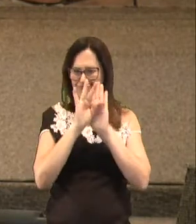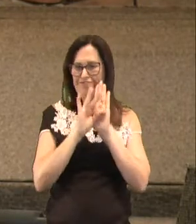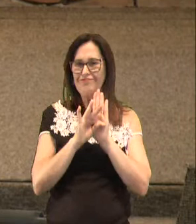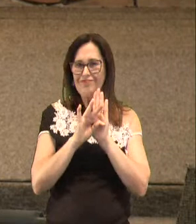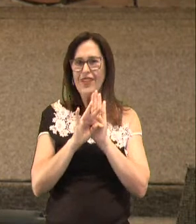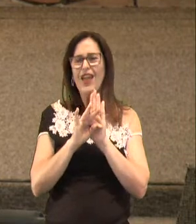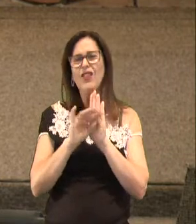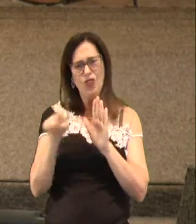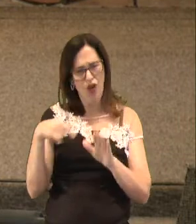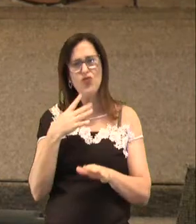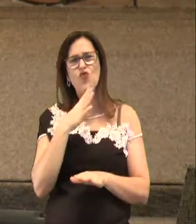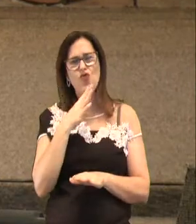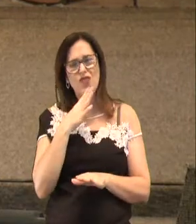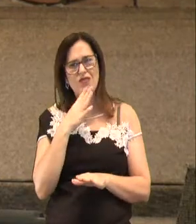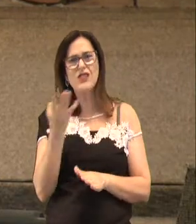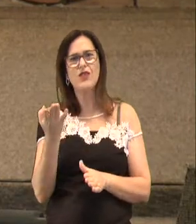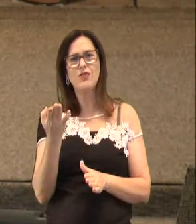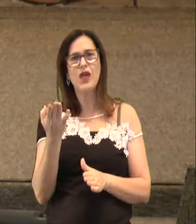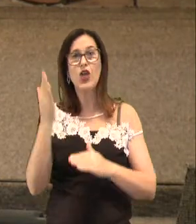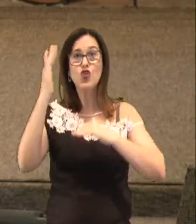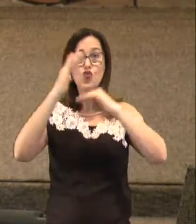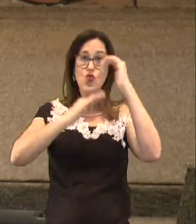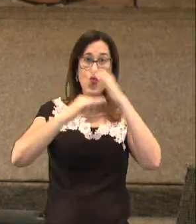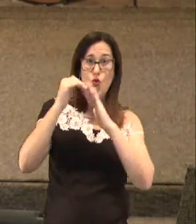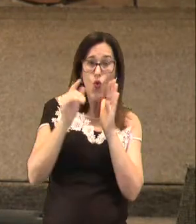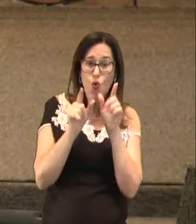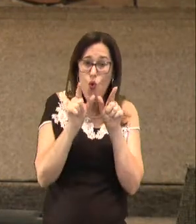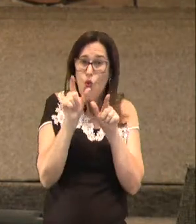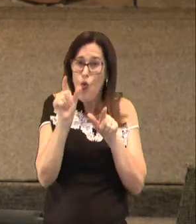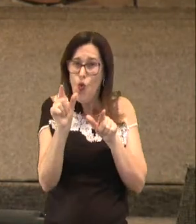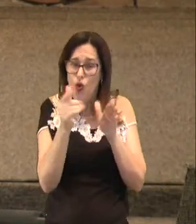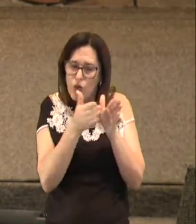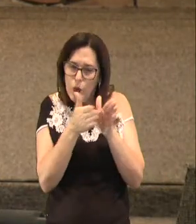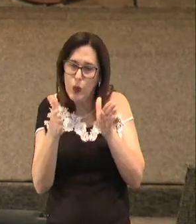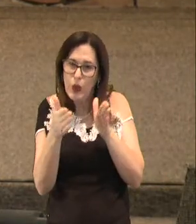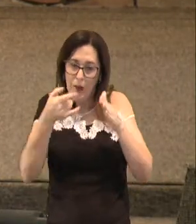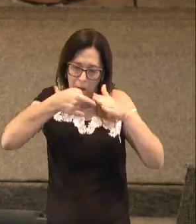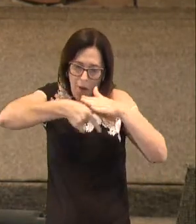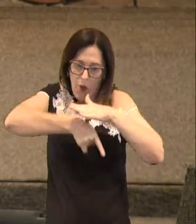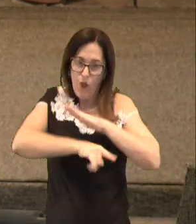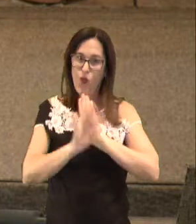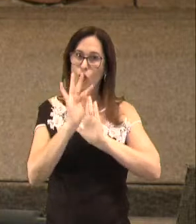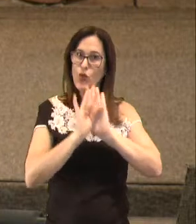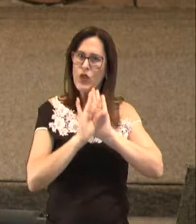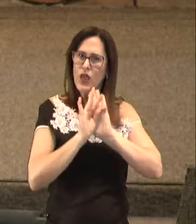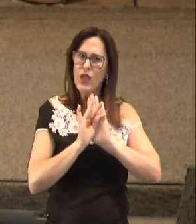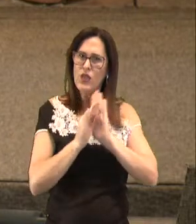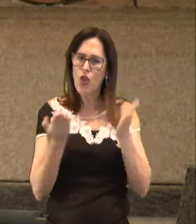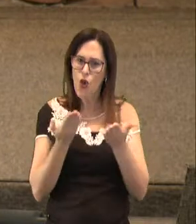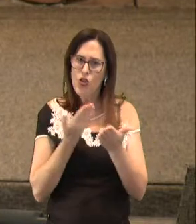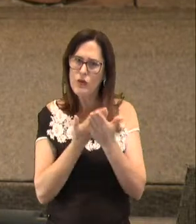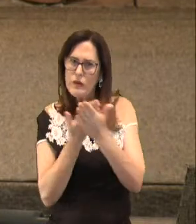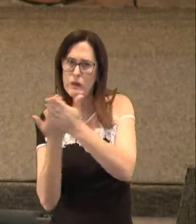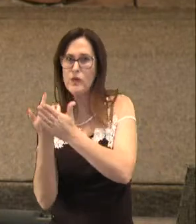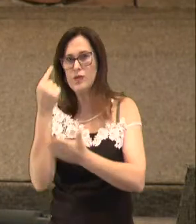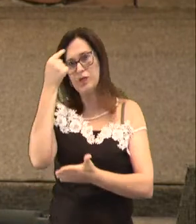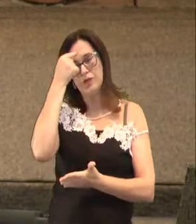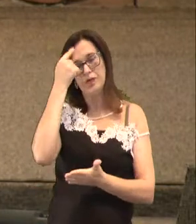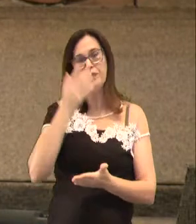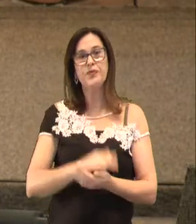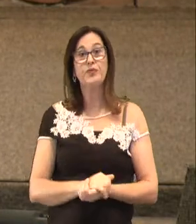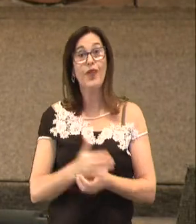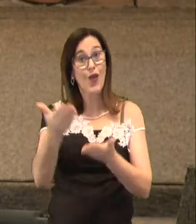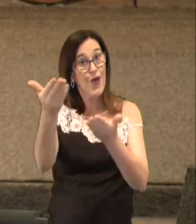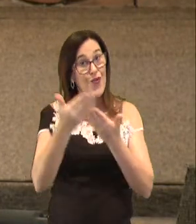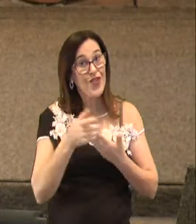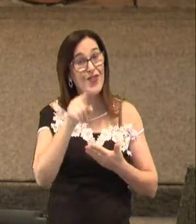nós o conhecemos, e é sobre esse curto, mas profundo trecho que nós vamos meditar hoje. Eu